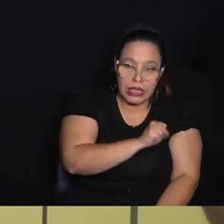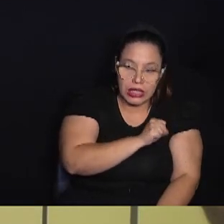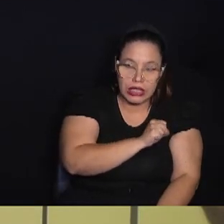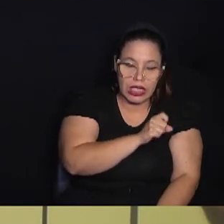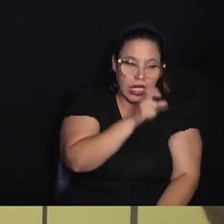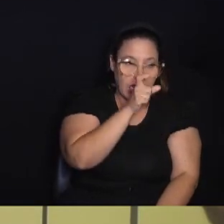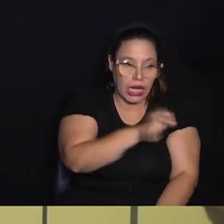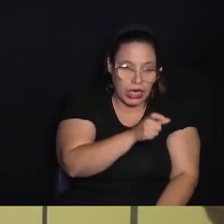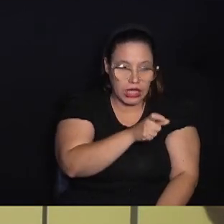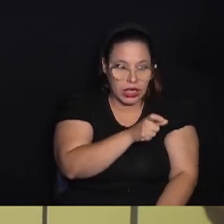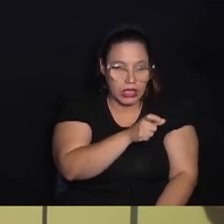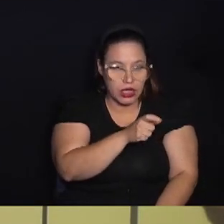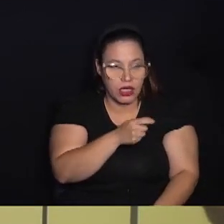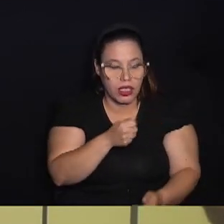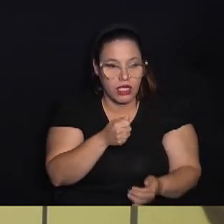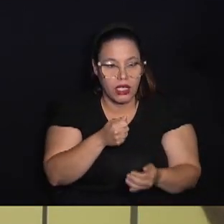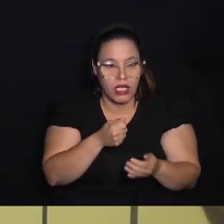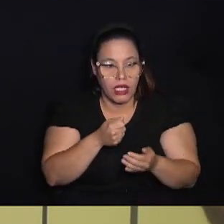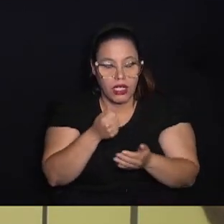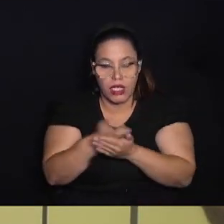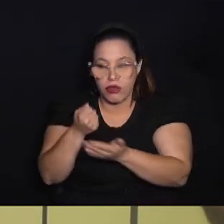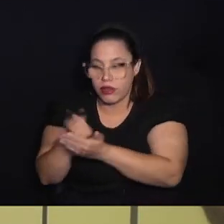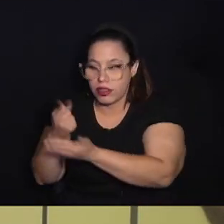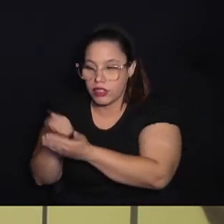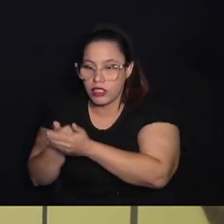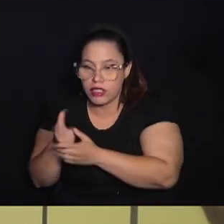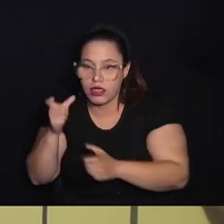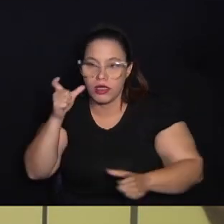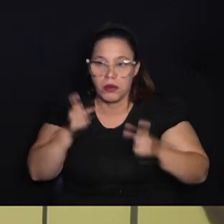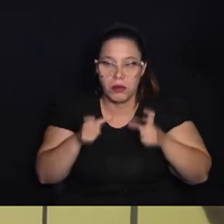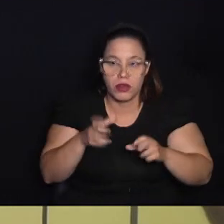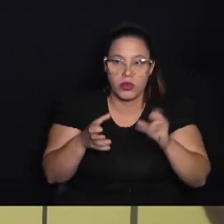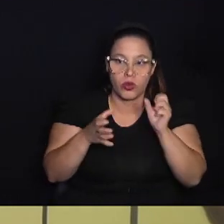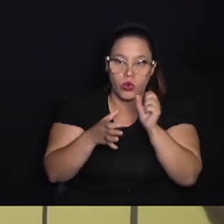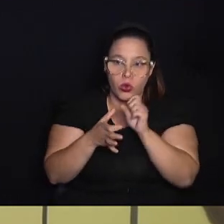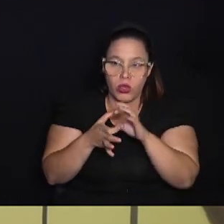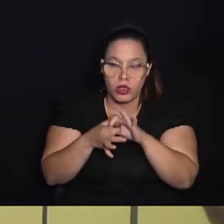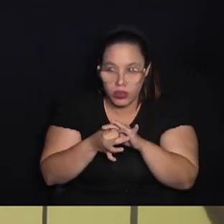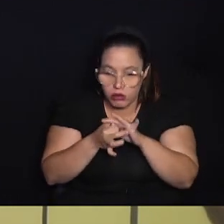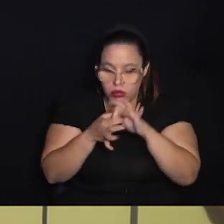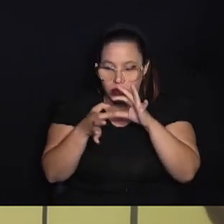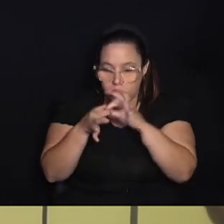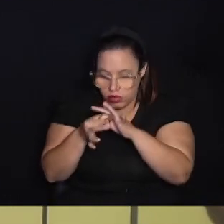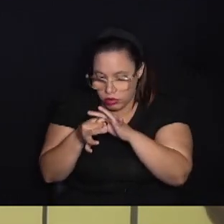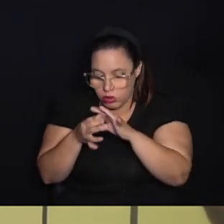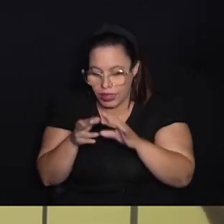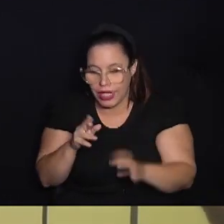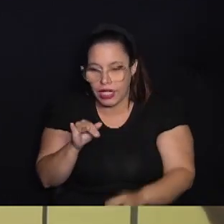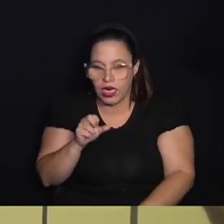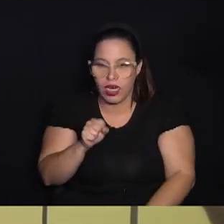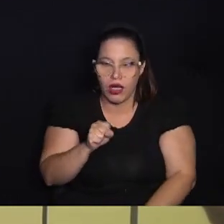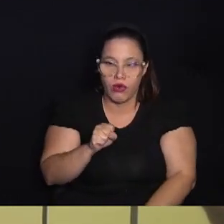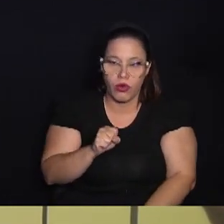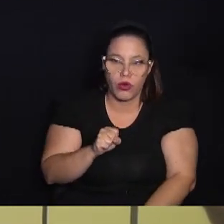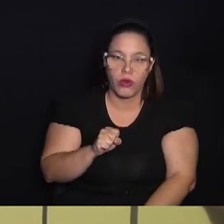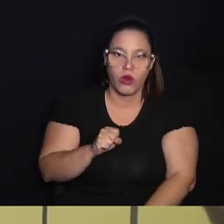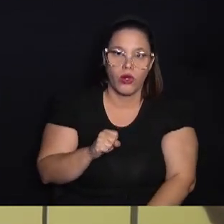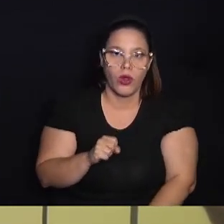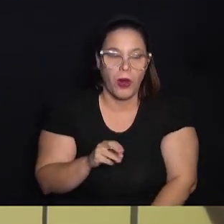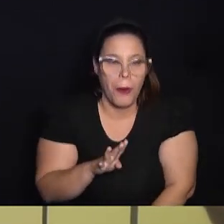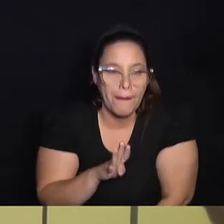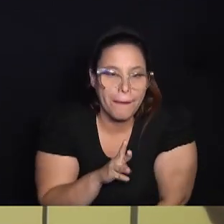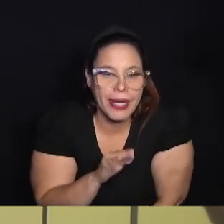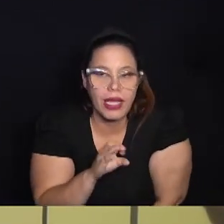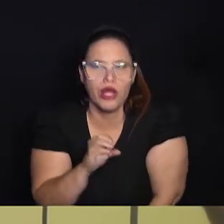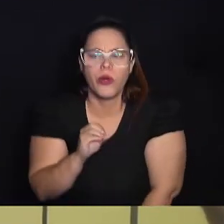se comercializava escravizados então assim ali tem muita história e aí o pessoal chama Beco do inferno né Traz essa energia às